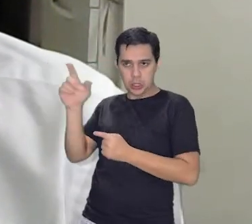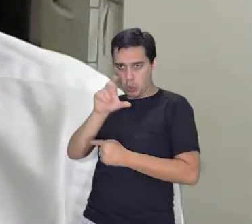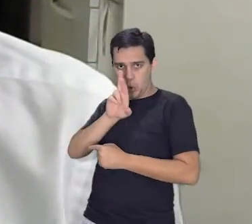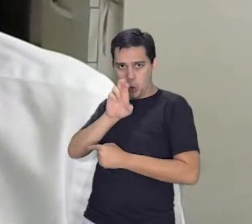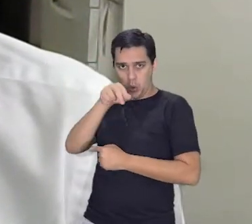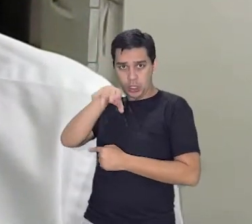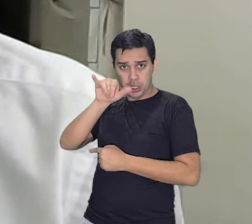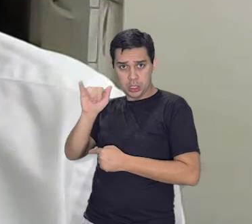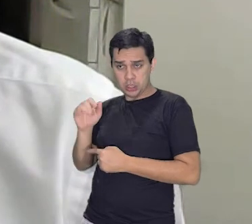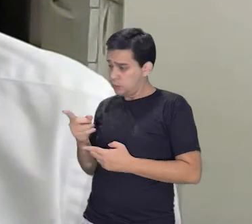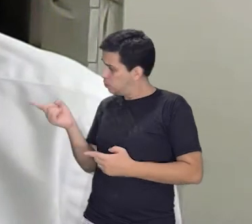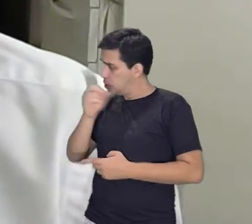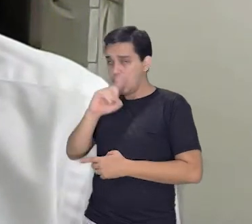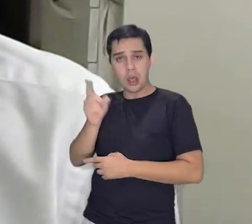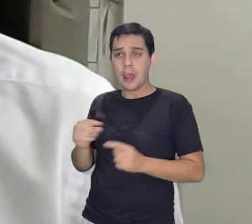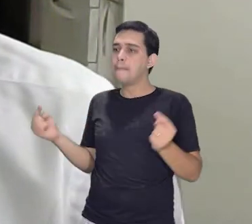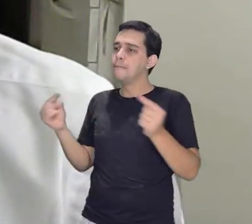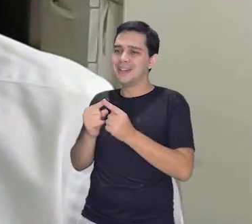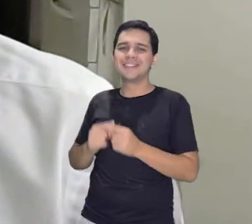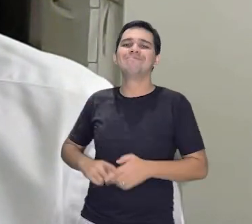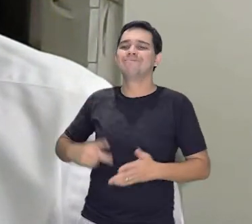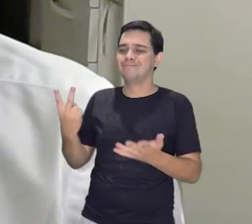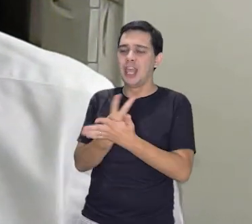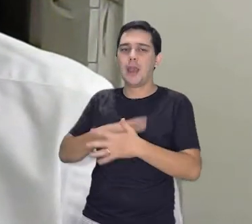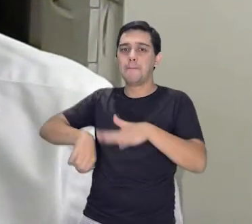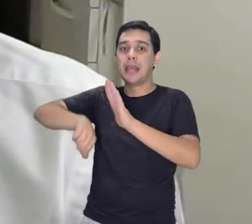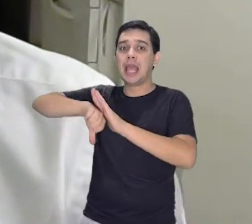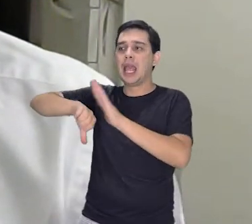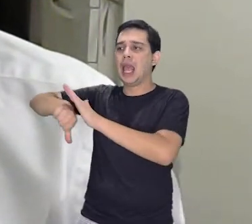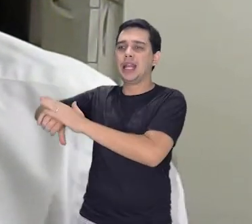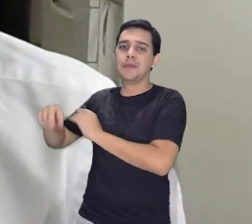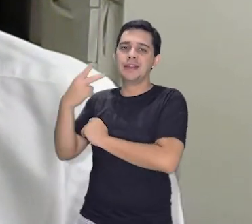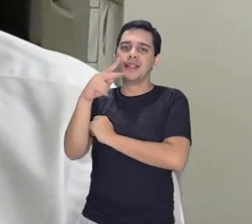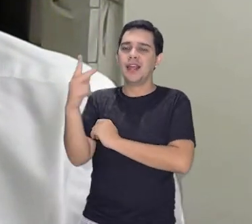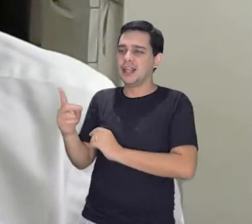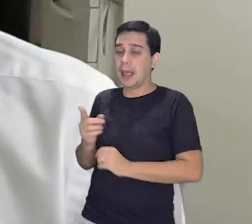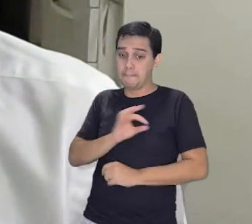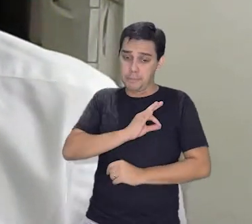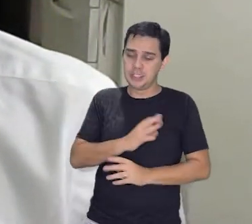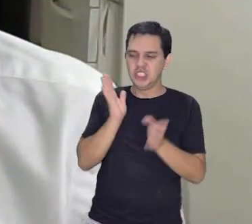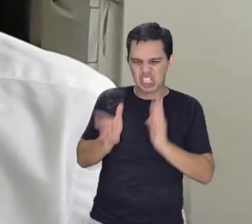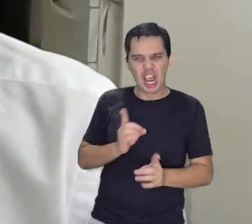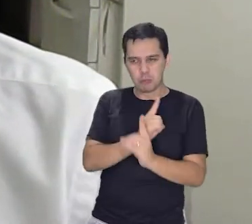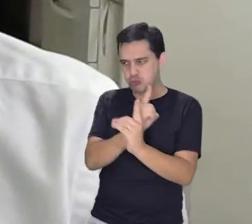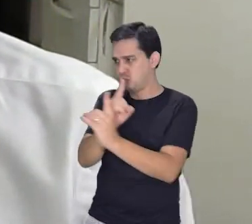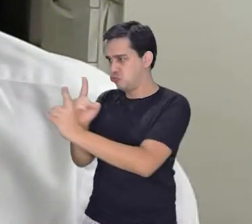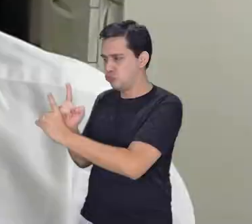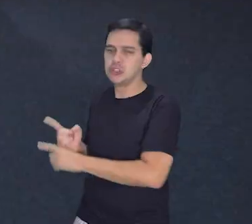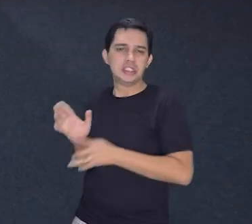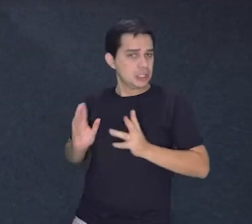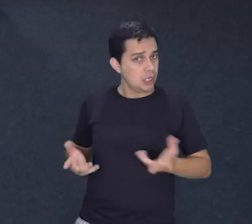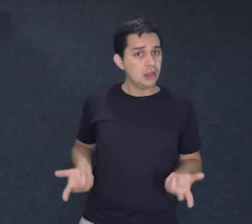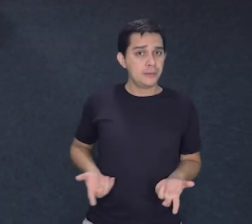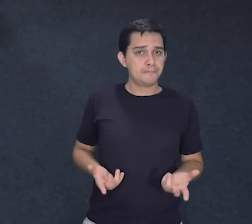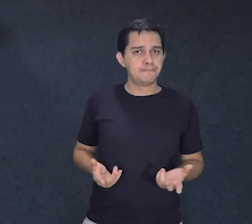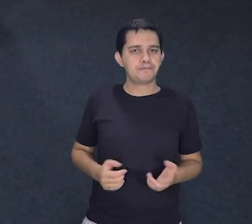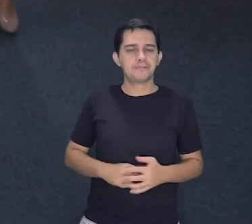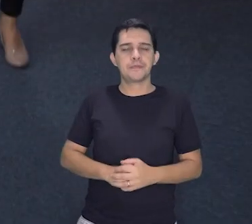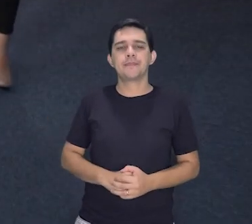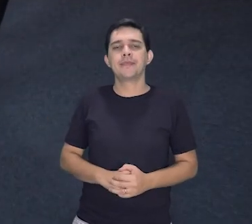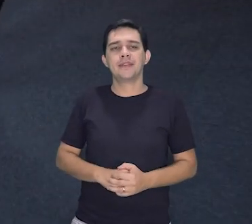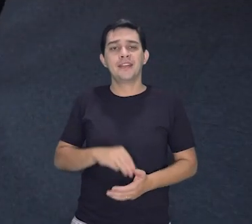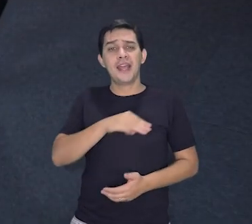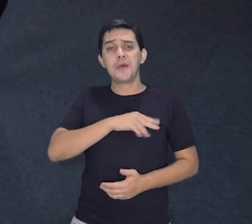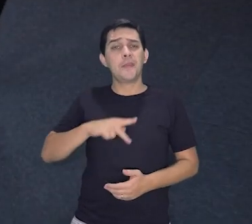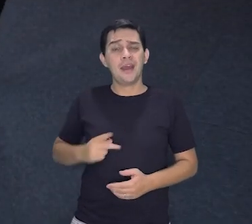pelo contrário, se relacionam às atividades ilícitas que a polícia identificou que ele praticava. E o MP